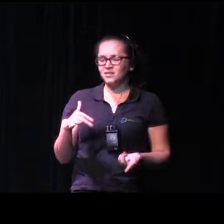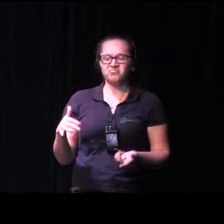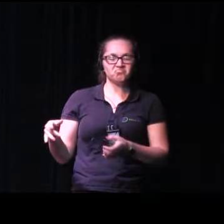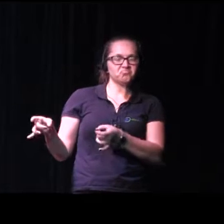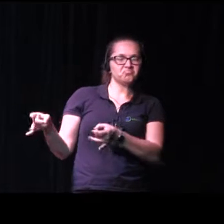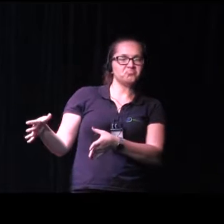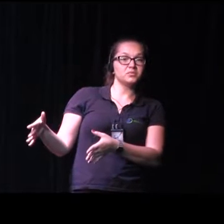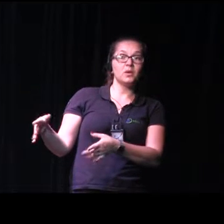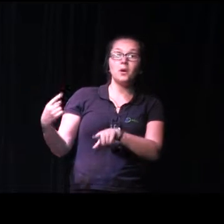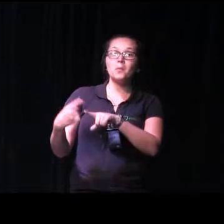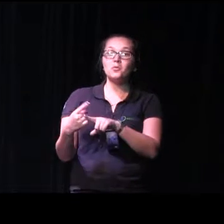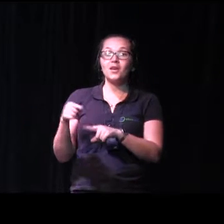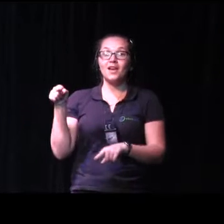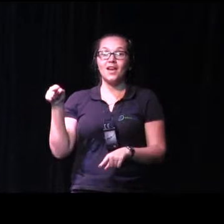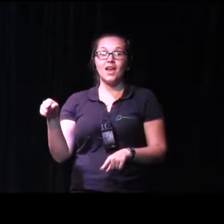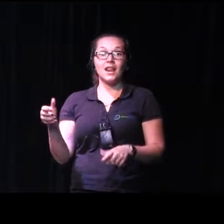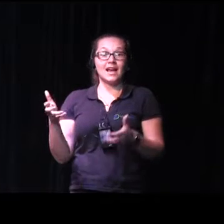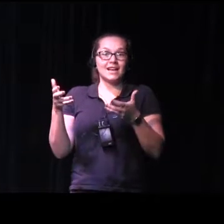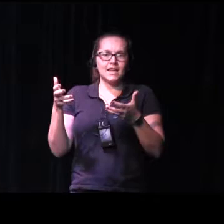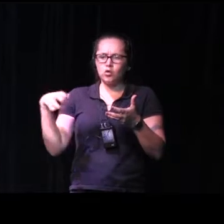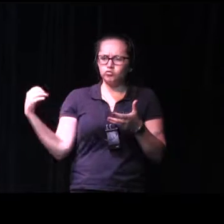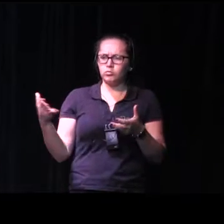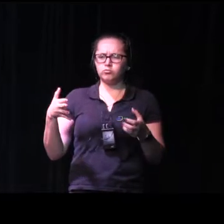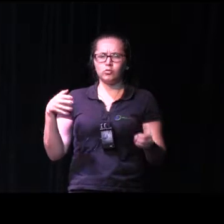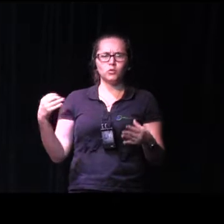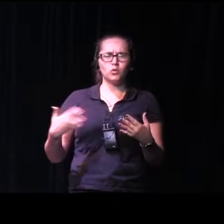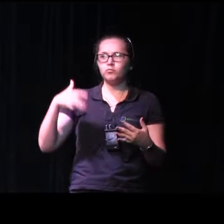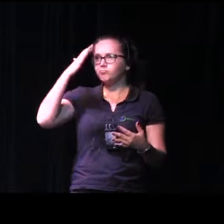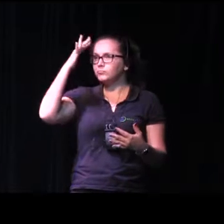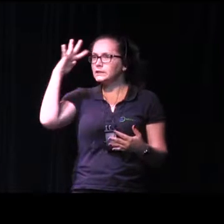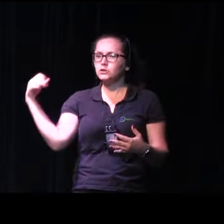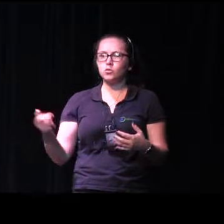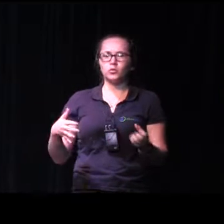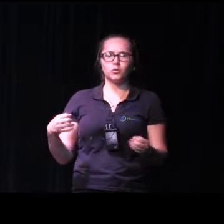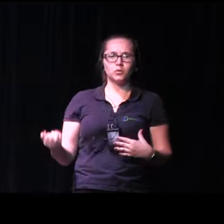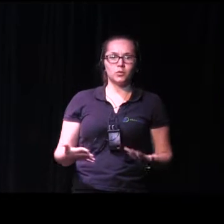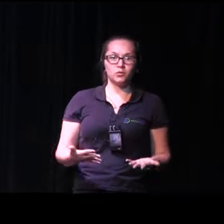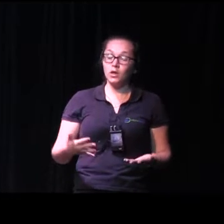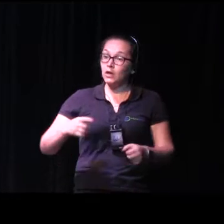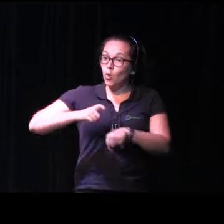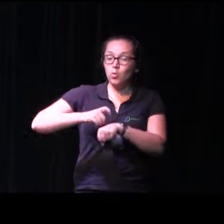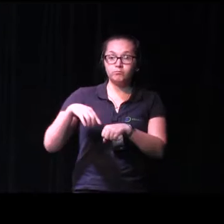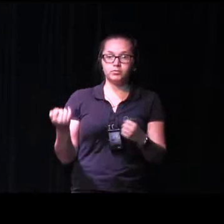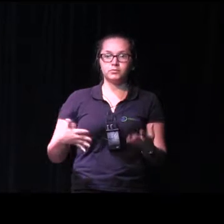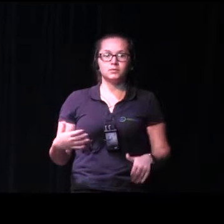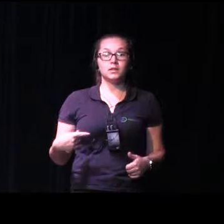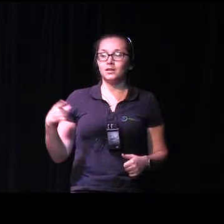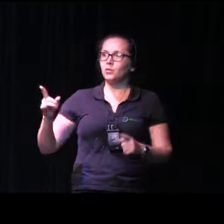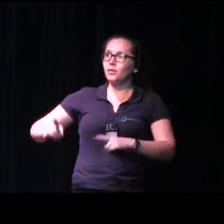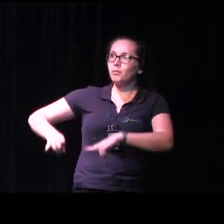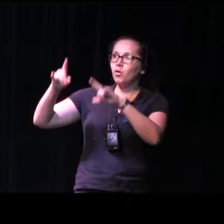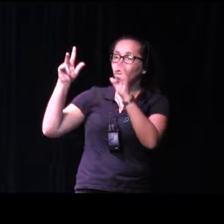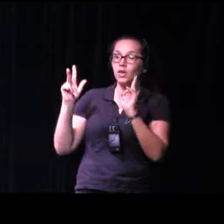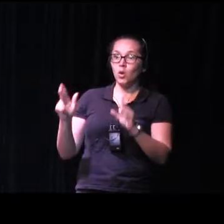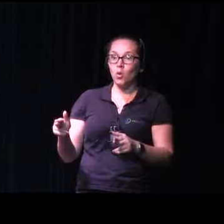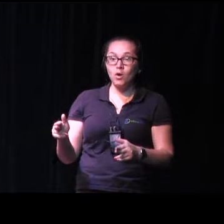coisa, a criança joga fora. Por quê? Porque a criança quer recriar, quer repensar a todo